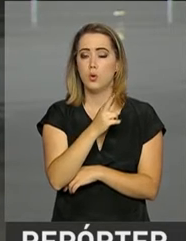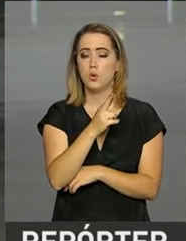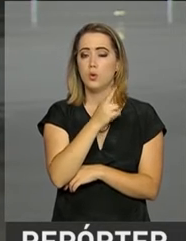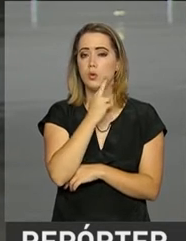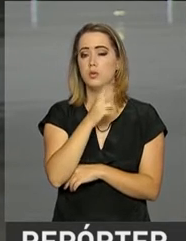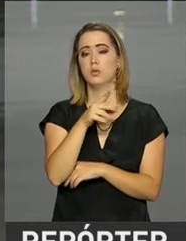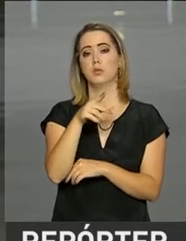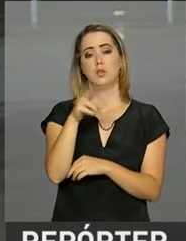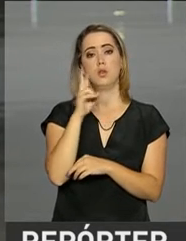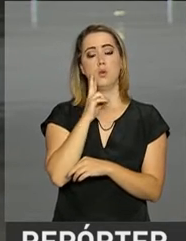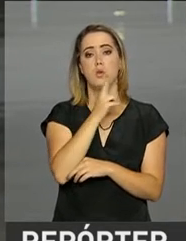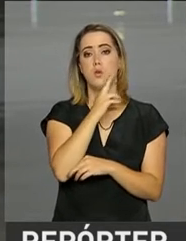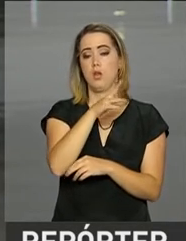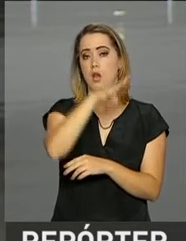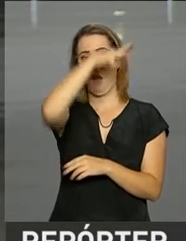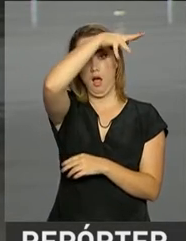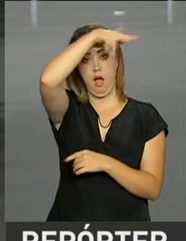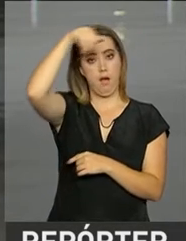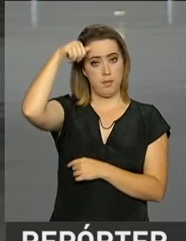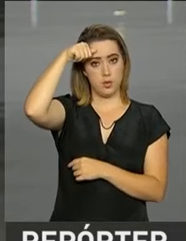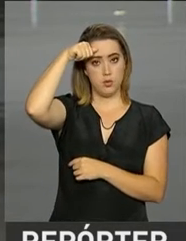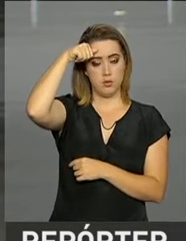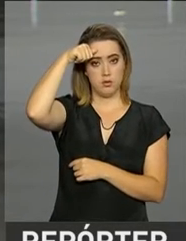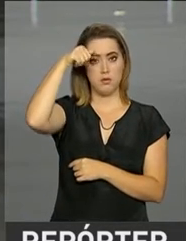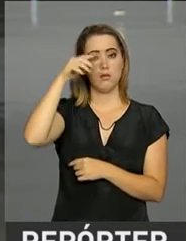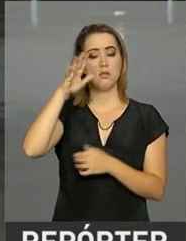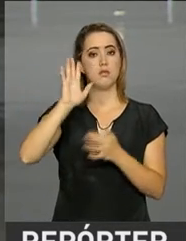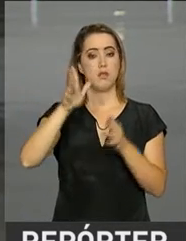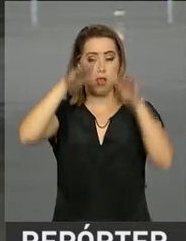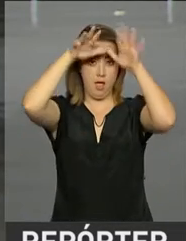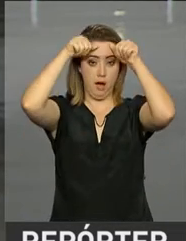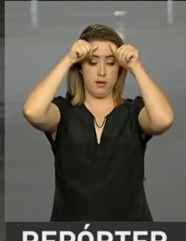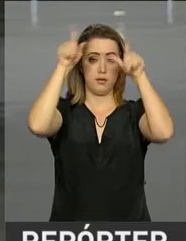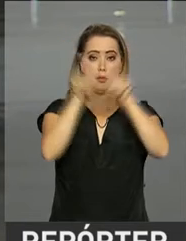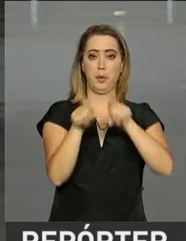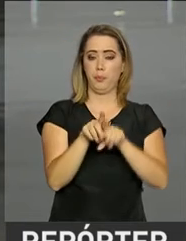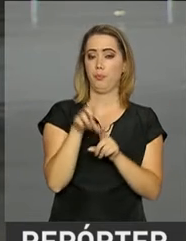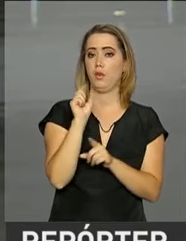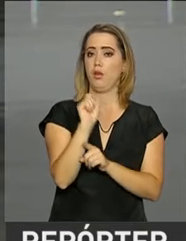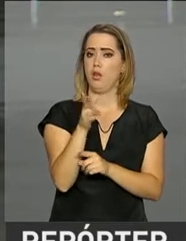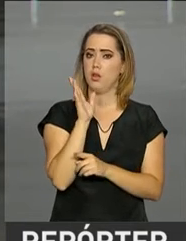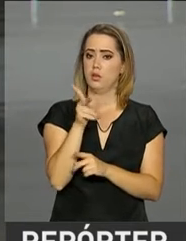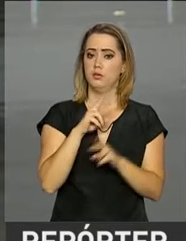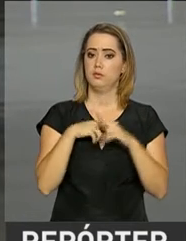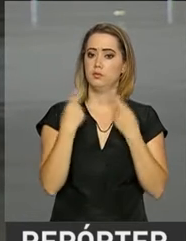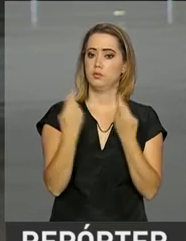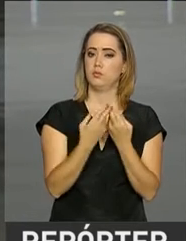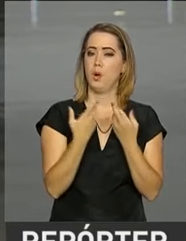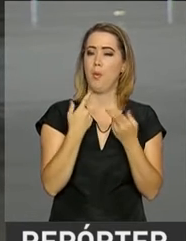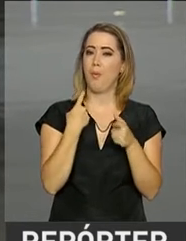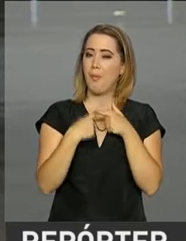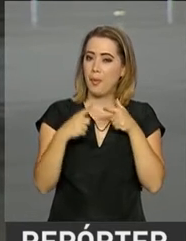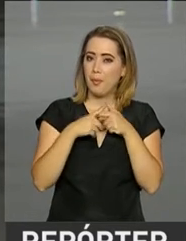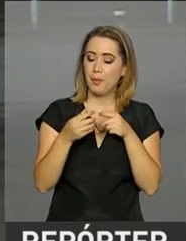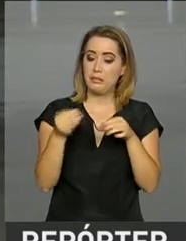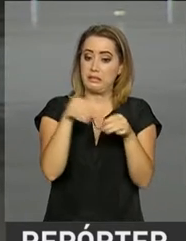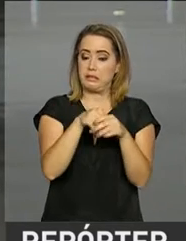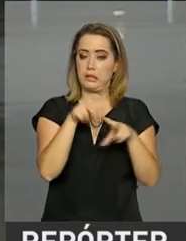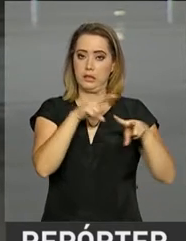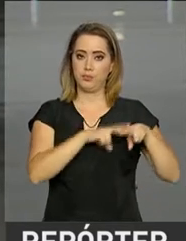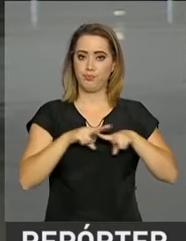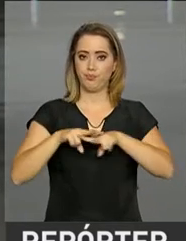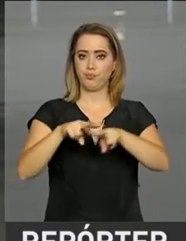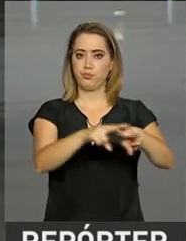roraima e amazonas já registraram no começo deste ano mottin sre bilhões em